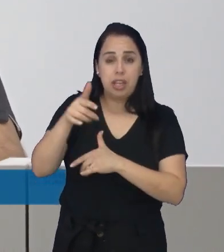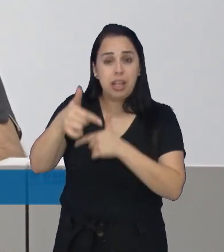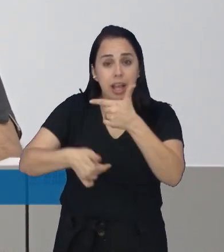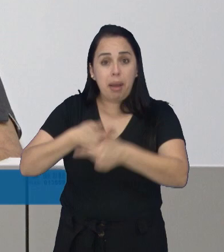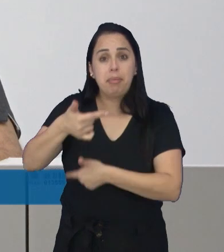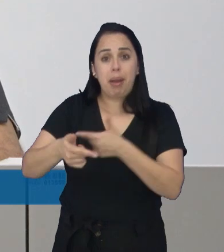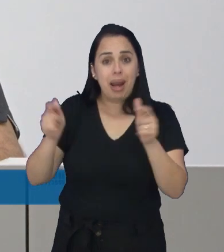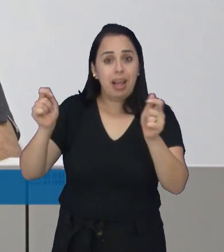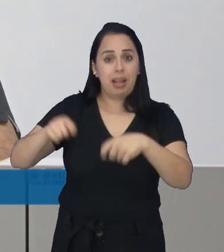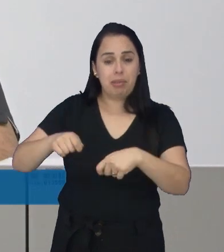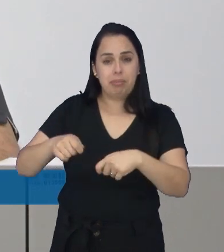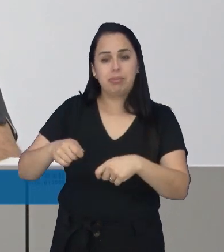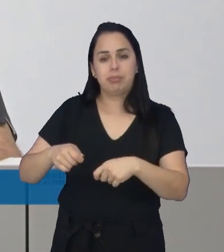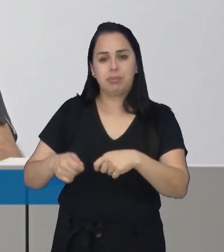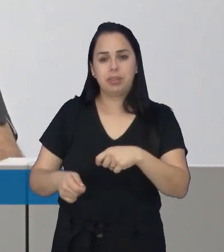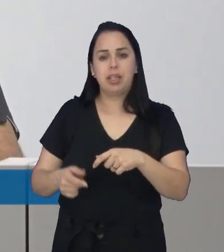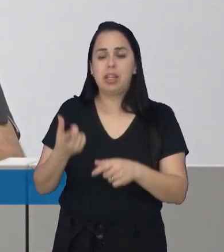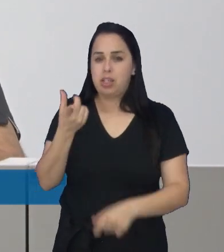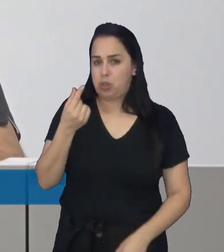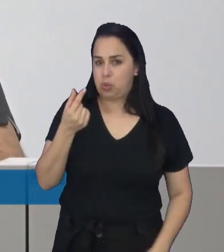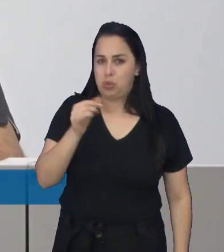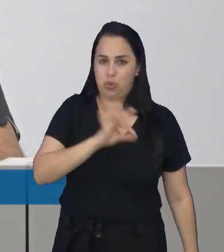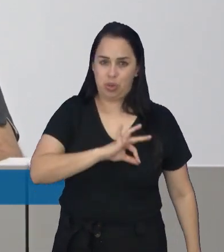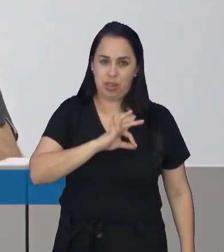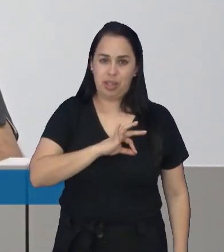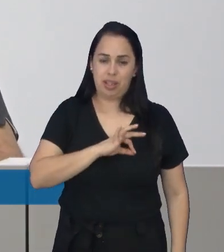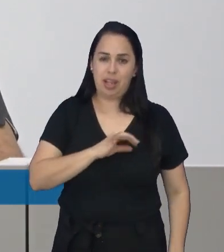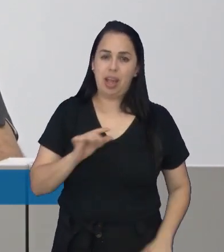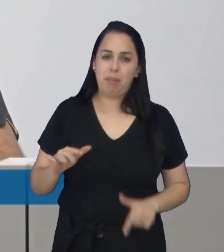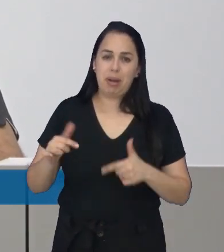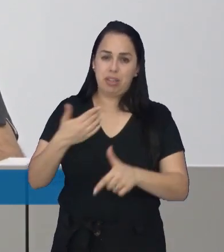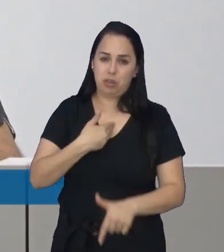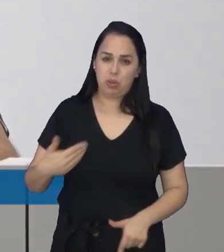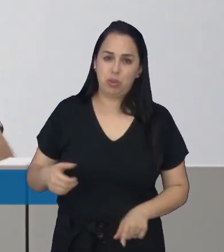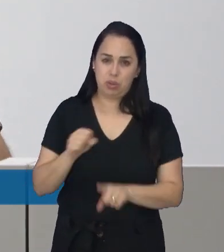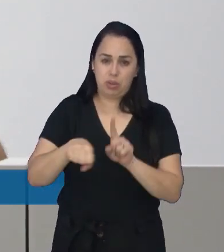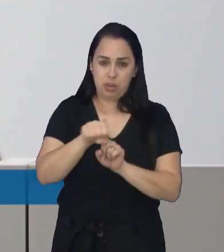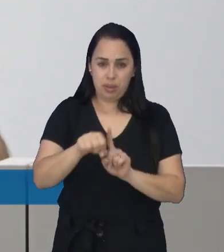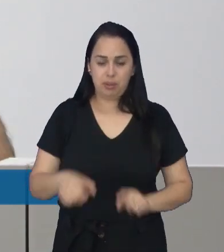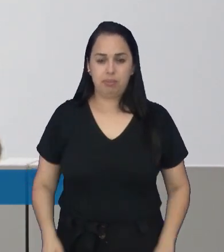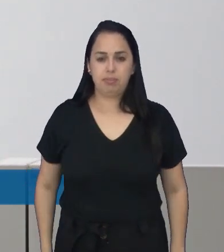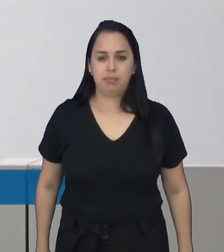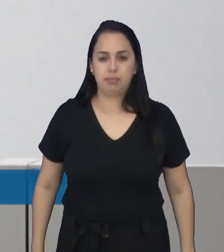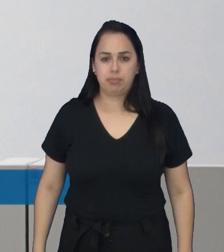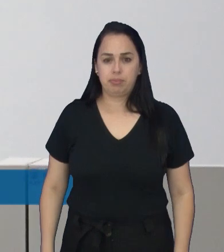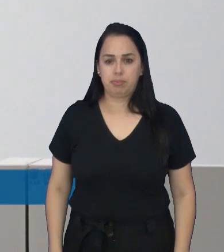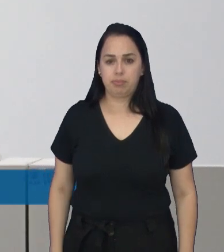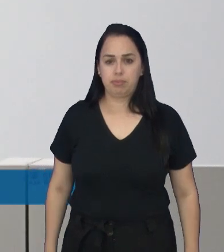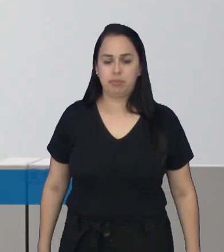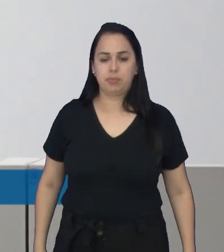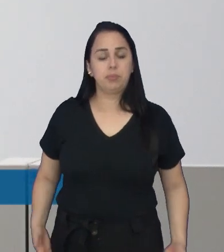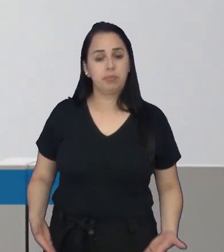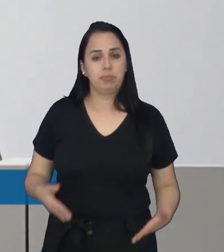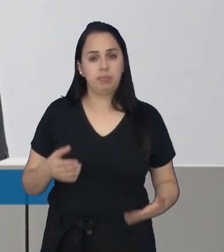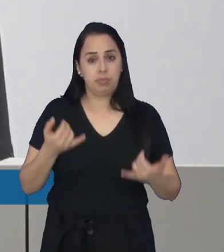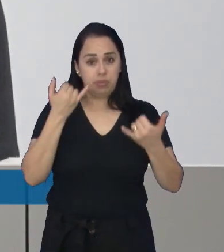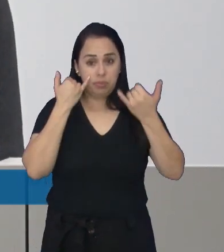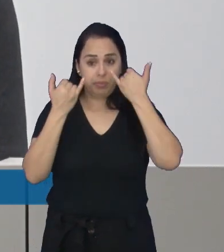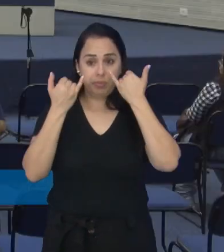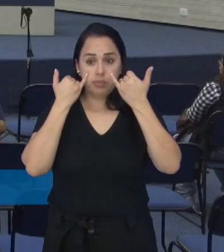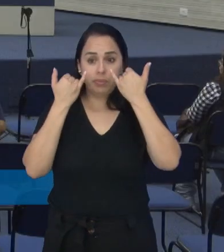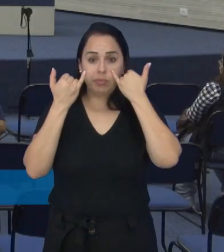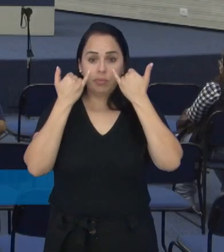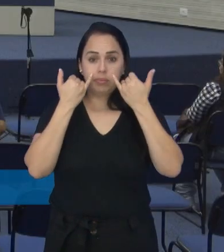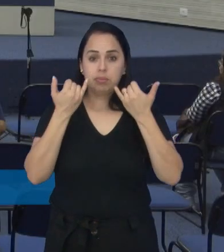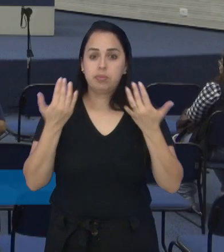e o emprego e renda é a melhor política social que pode ser só gostaria de informar que nós não